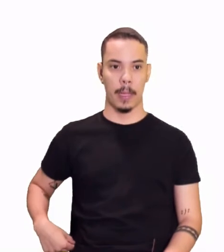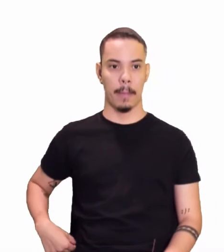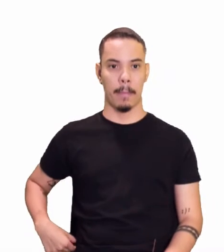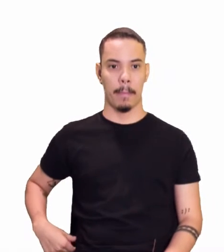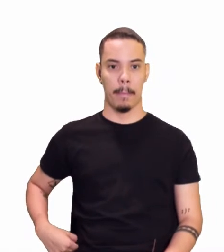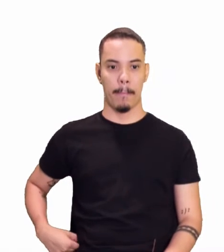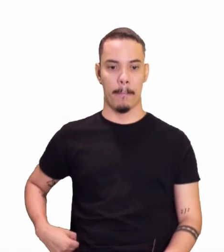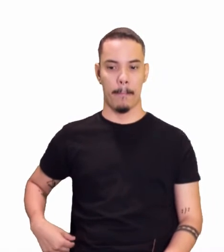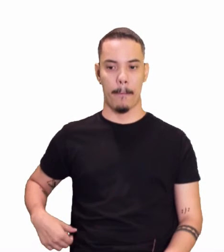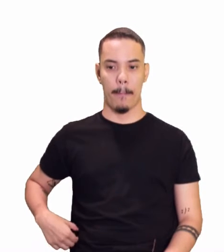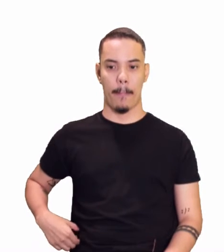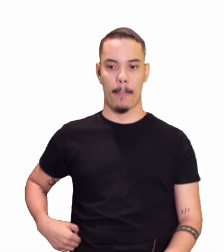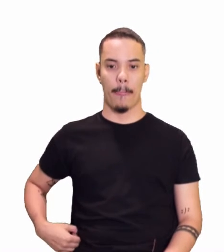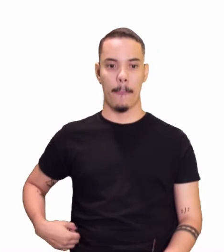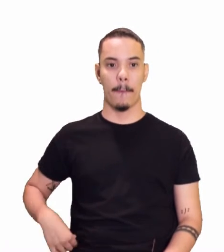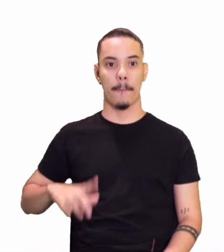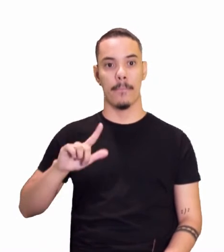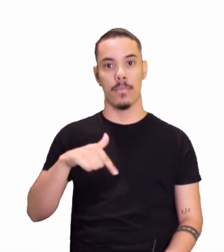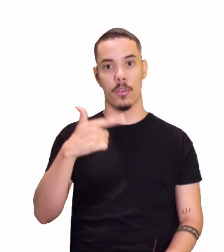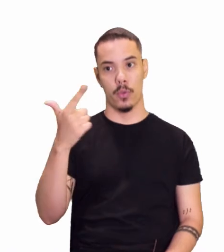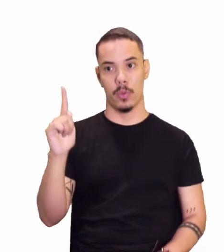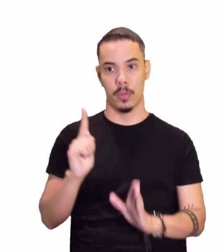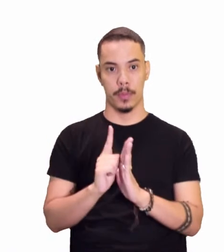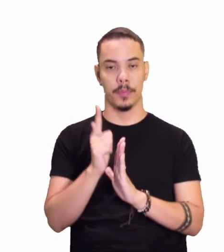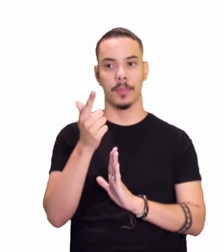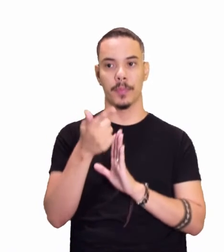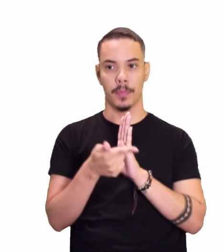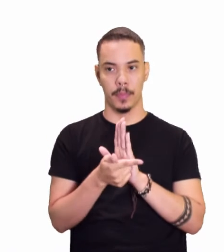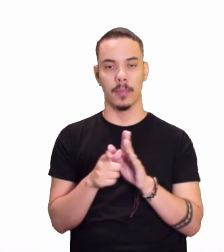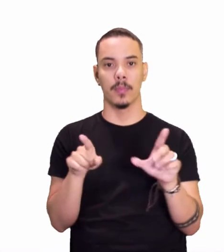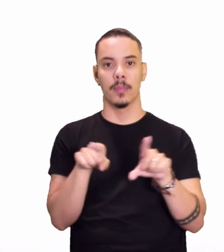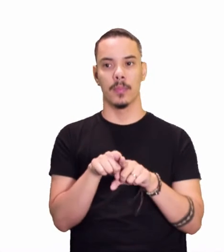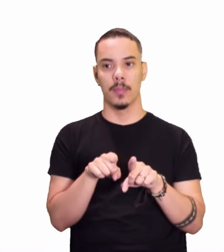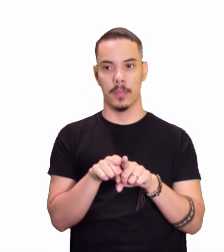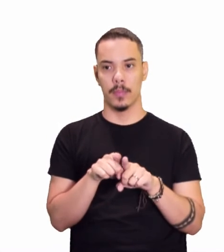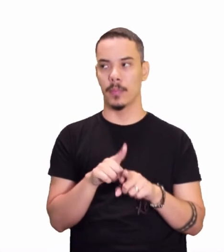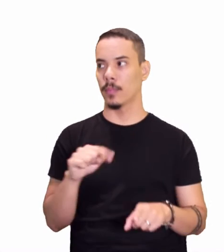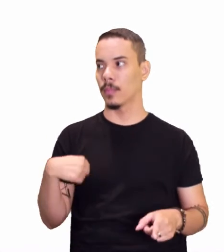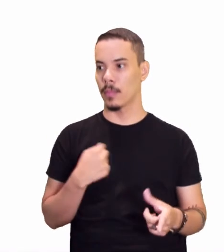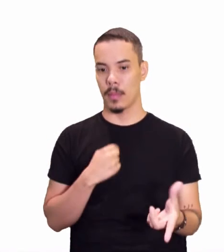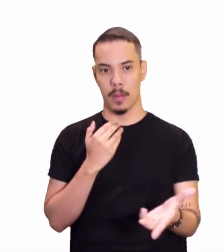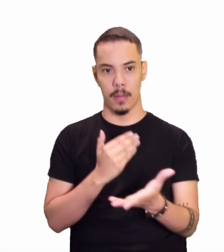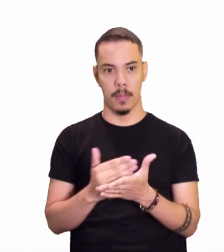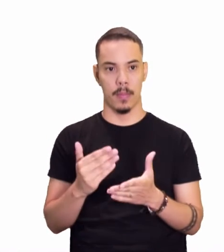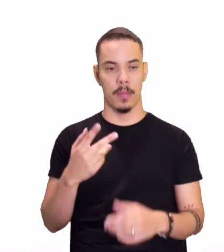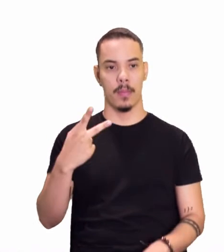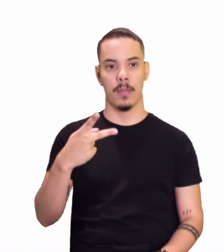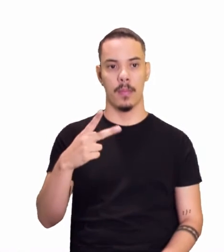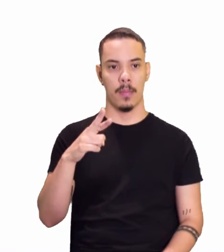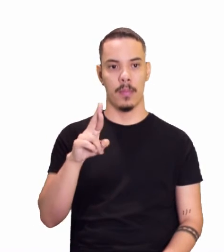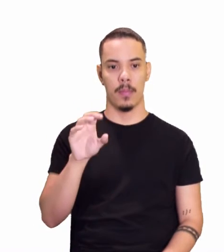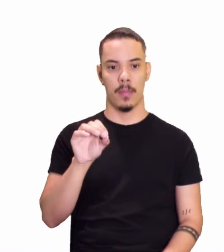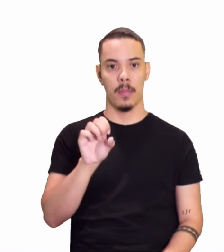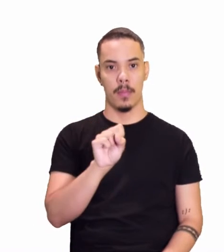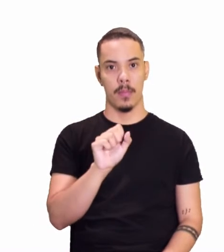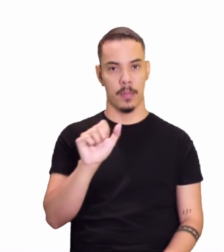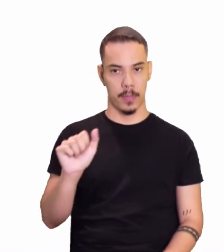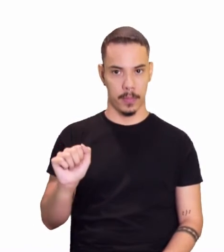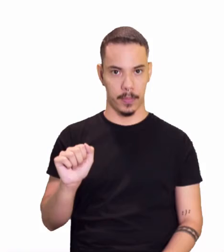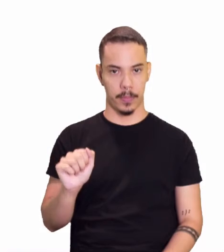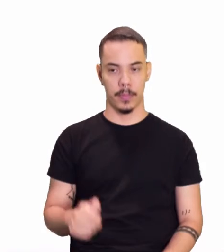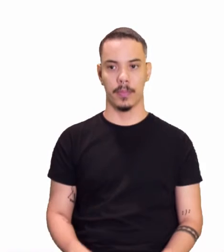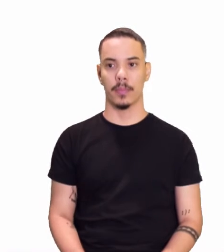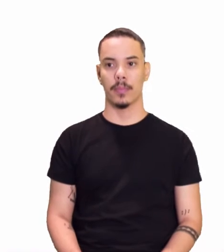Telles. Beleza. Outro gênero, né, também aí, vamos ter a prosa,